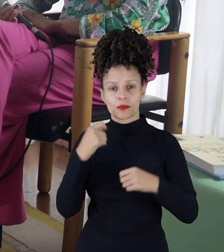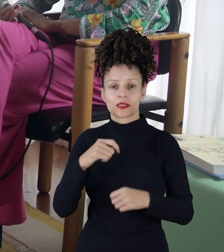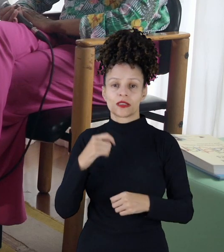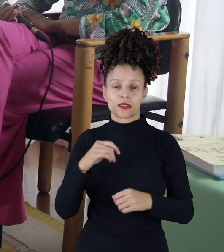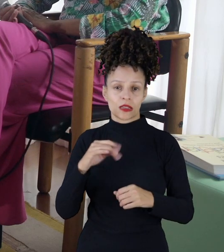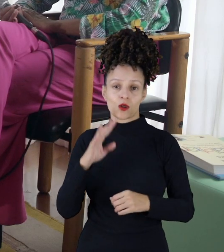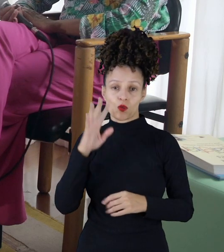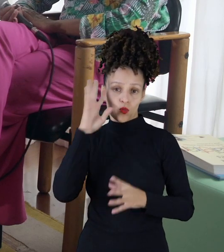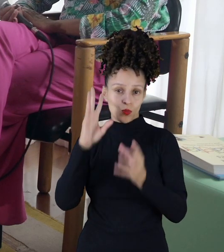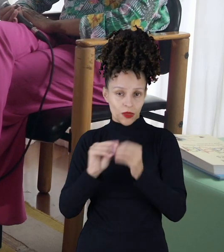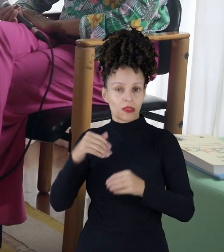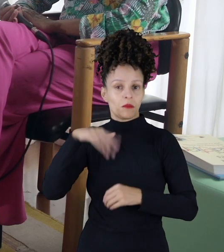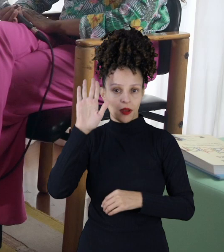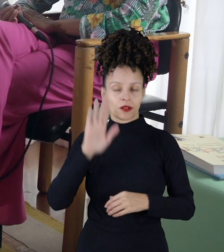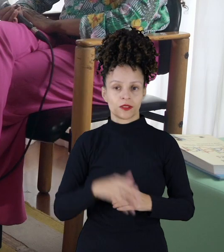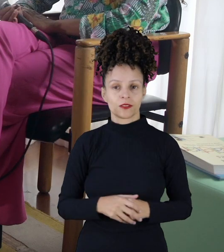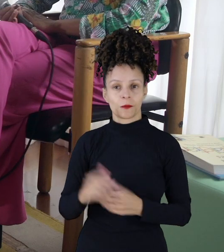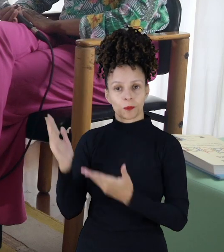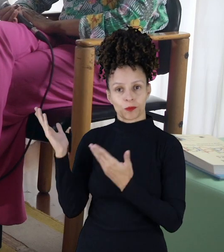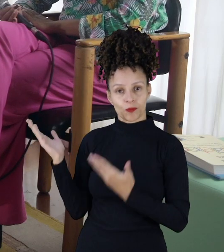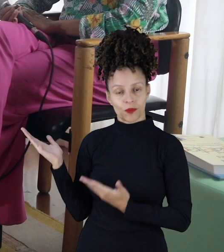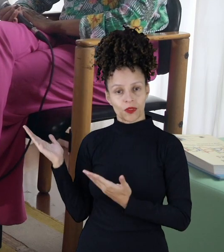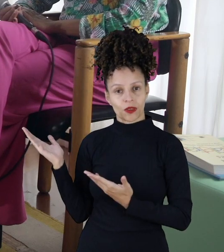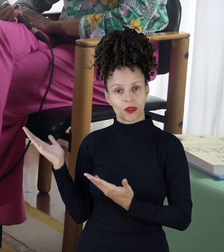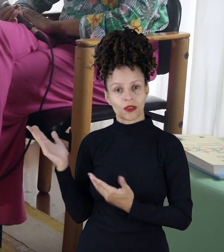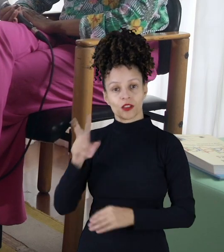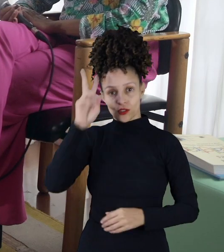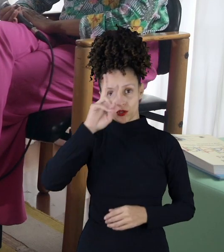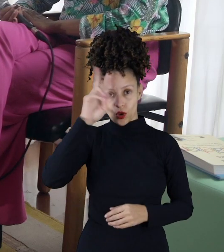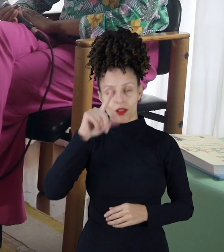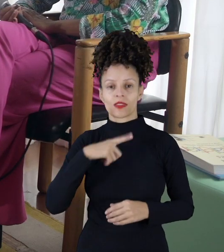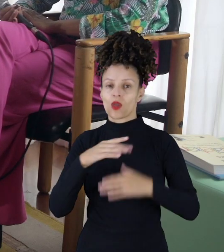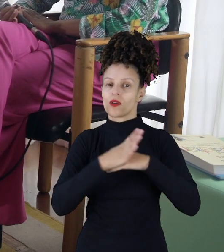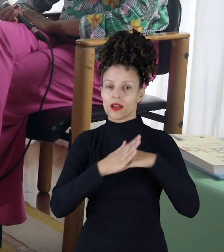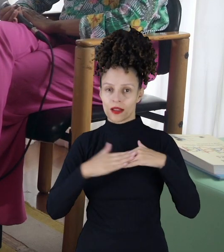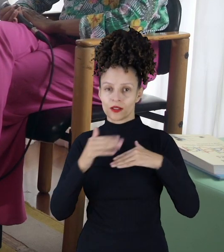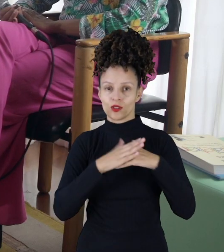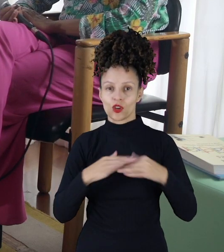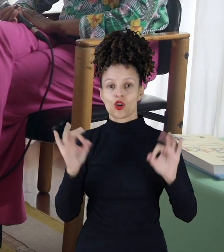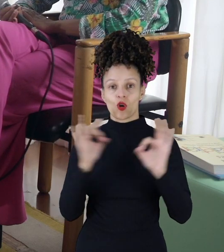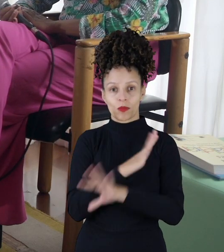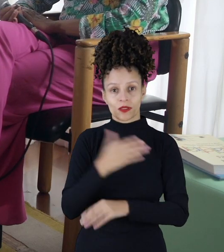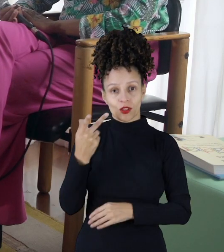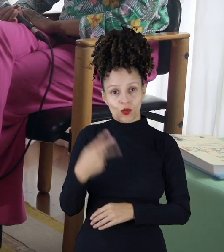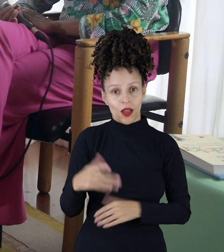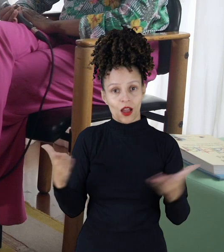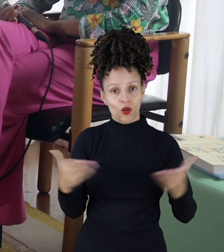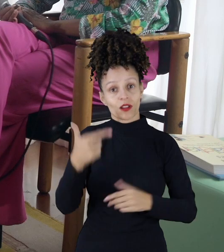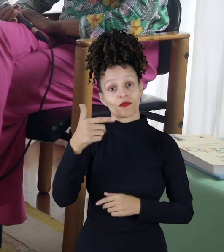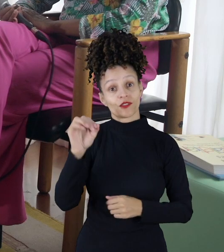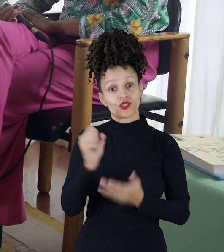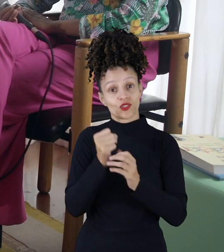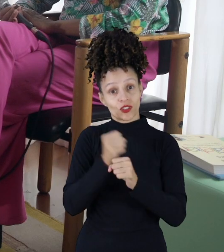mais velhos, porque precisa de um repertório maior para compreender. O Aniana, que é uma história que eu tenho muito carinho, está completando